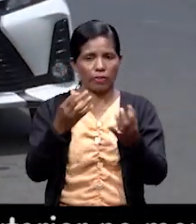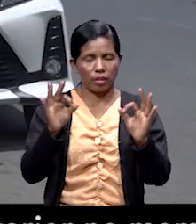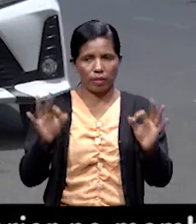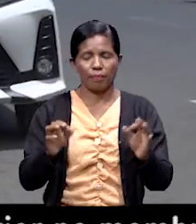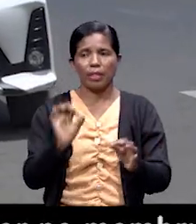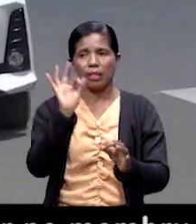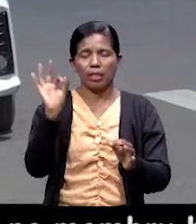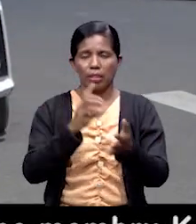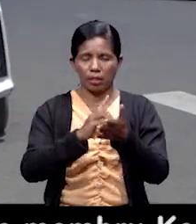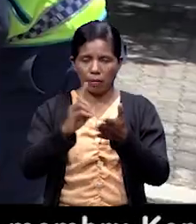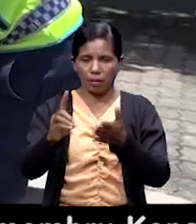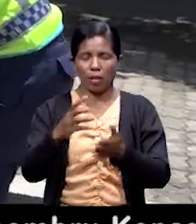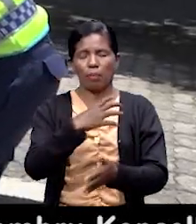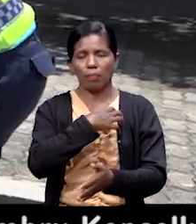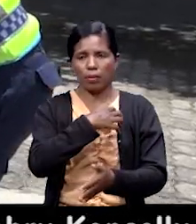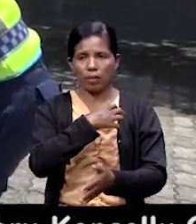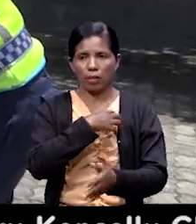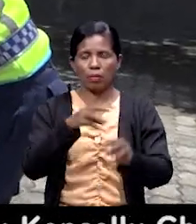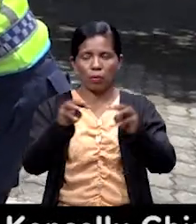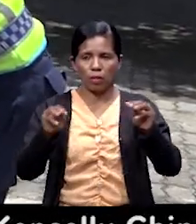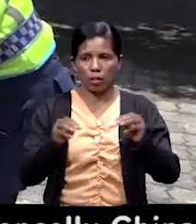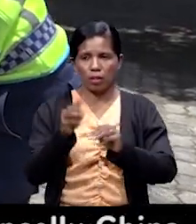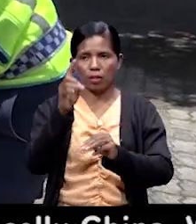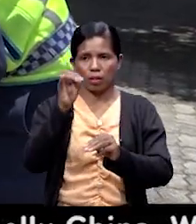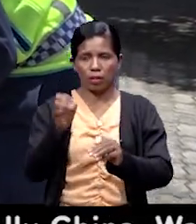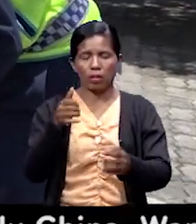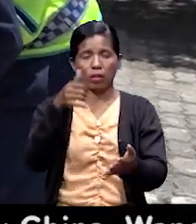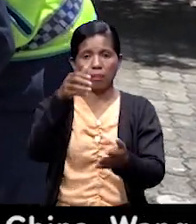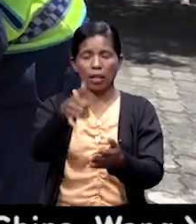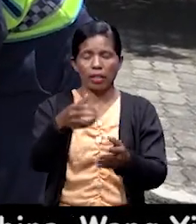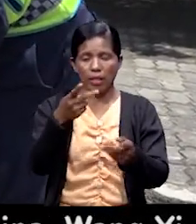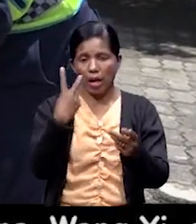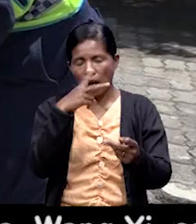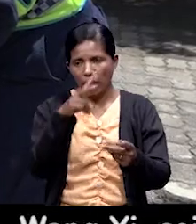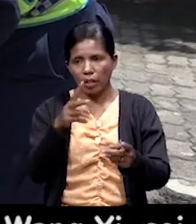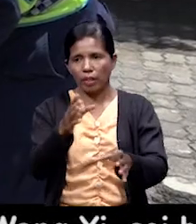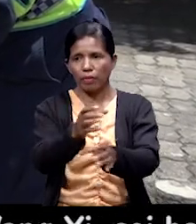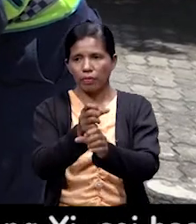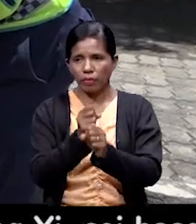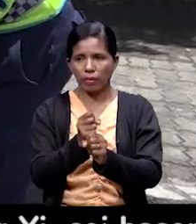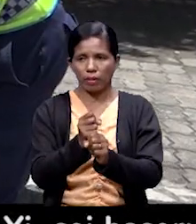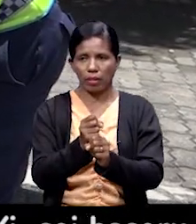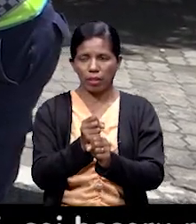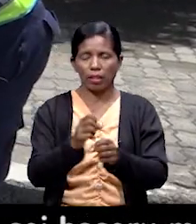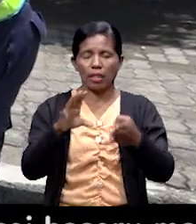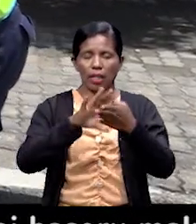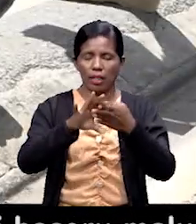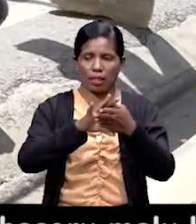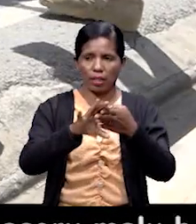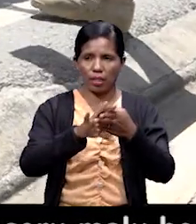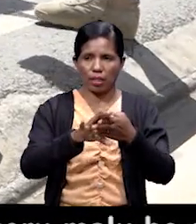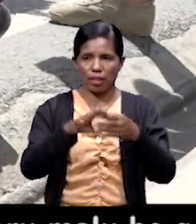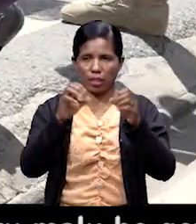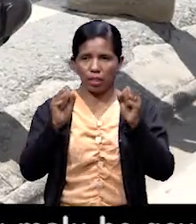sexta semana, né, Polícia Secção Trânsito Município dele, Tun e a treino, ou de raçai careta nia sapa matrícula, não